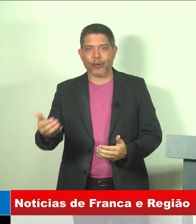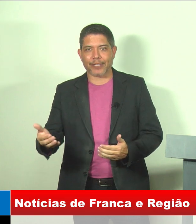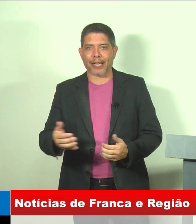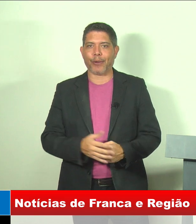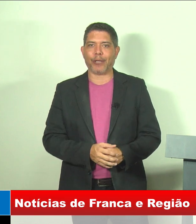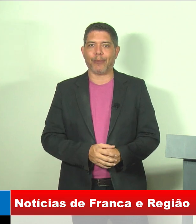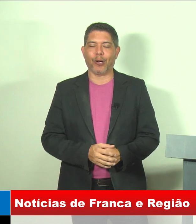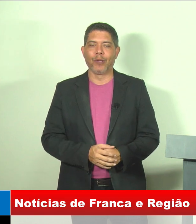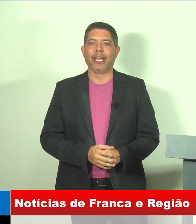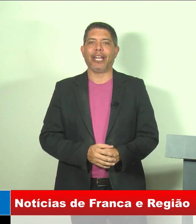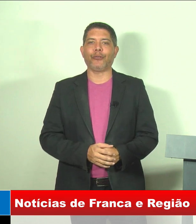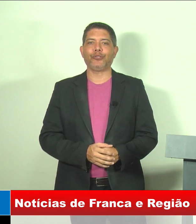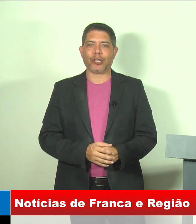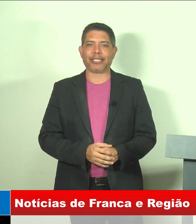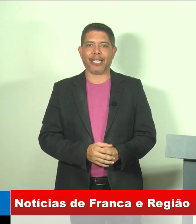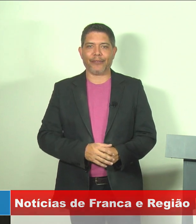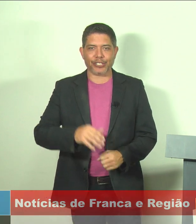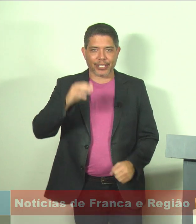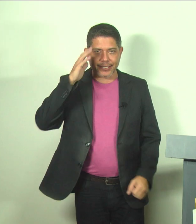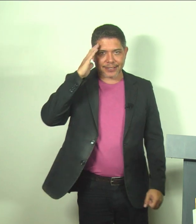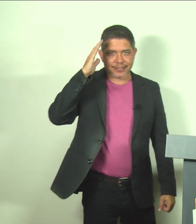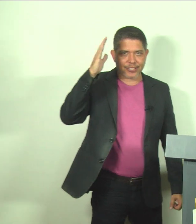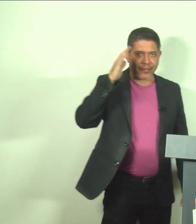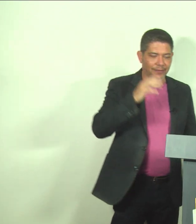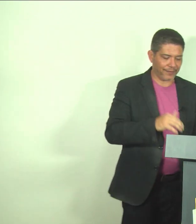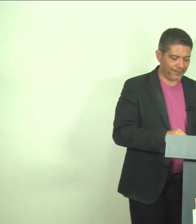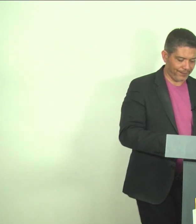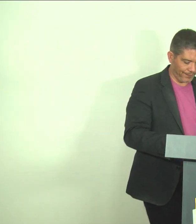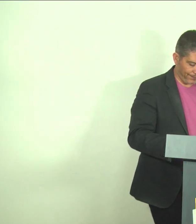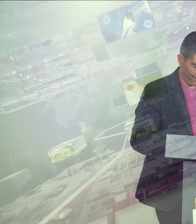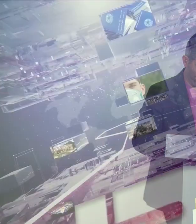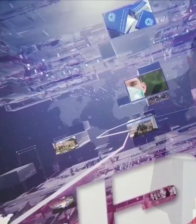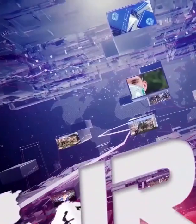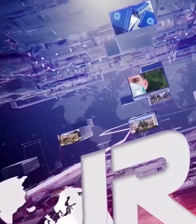boca do povo, está na palma da mão. É o JR23. Tchau.